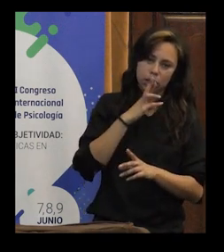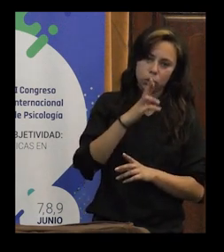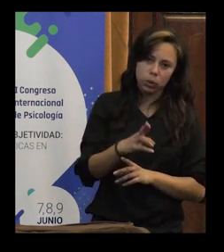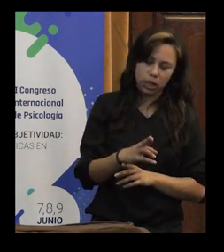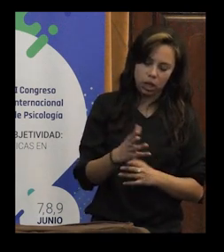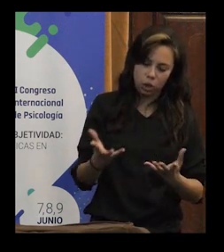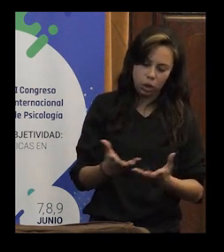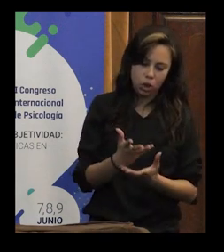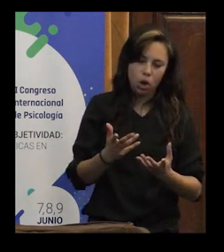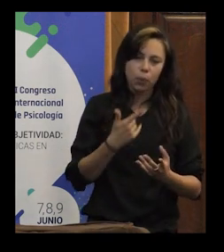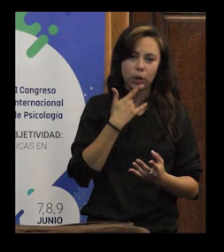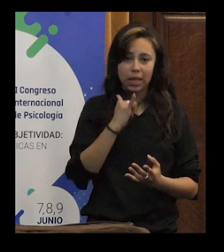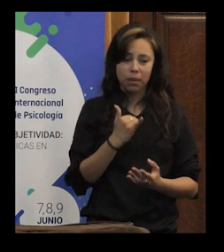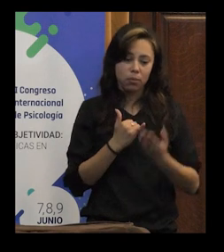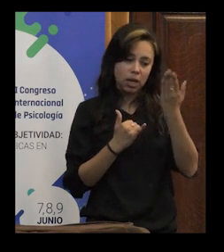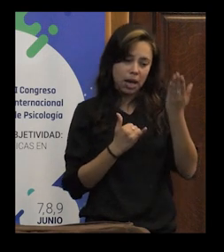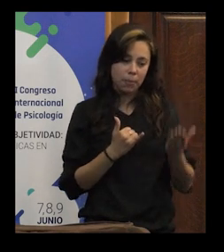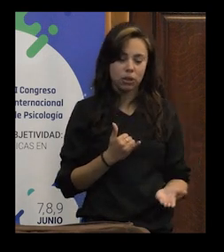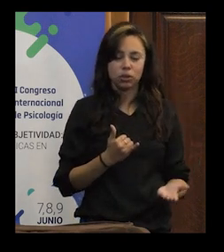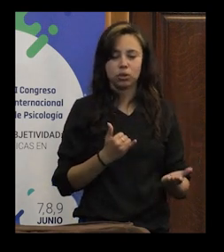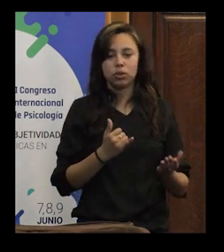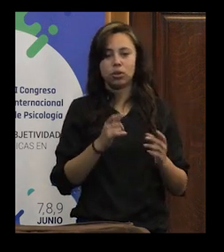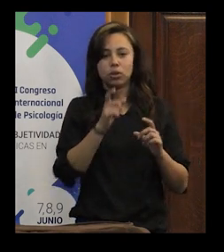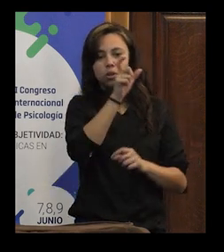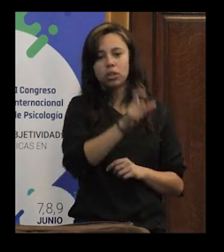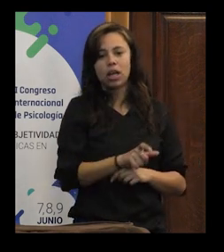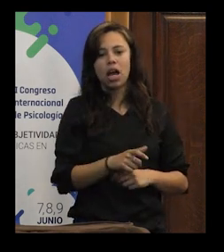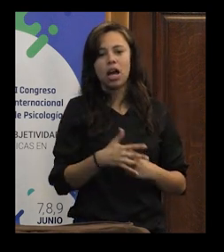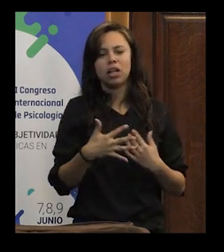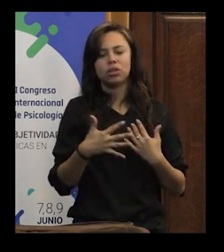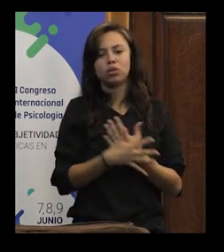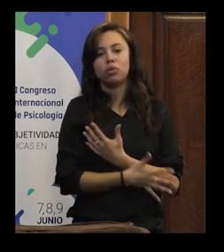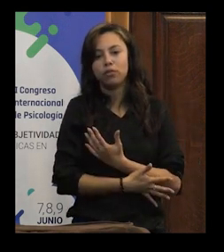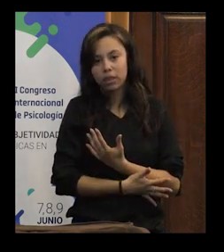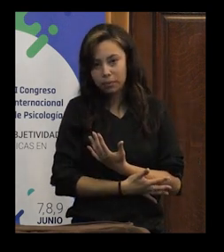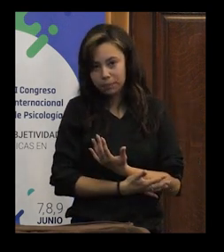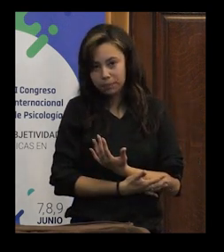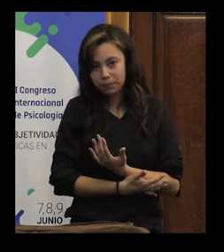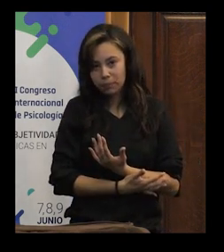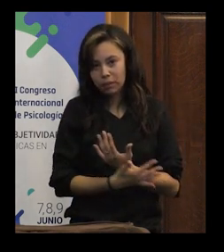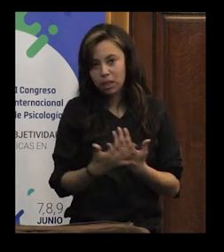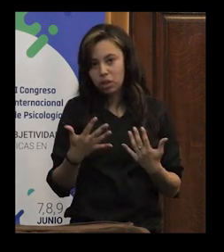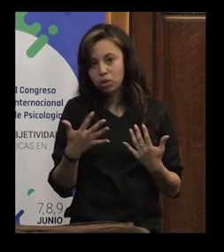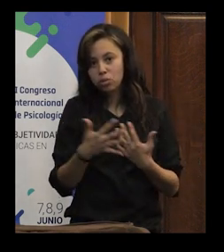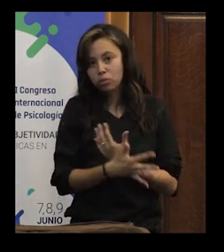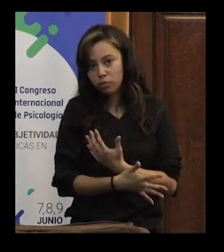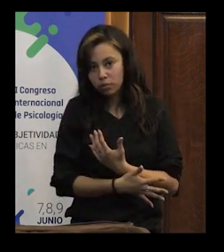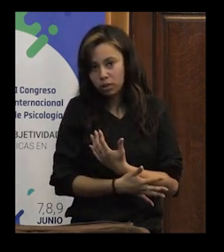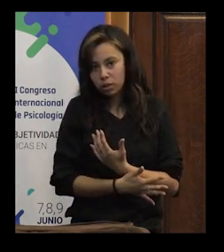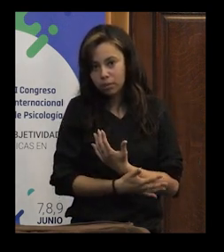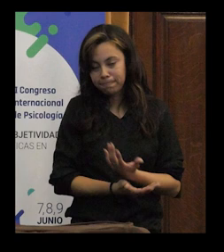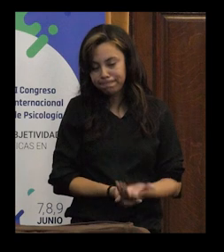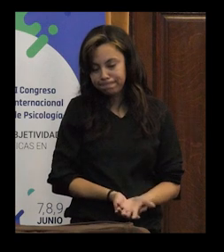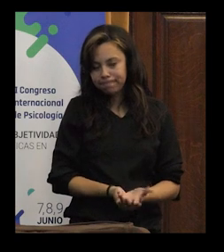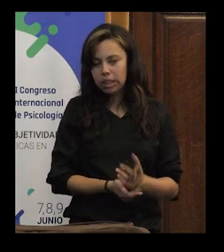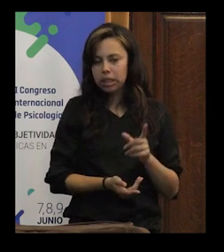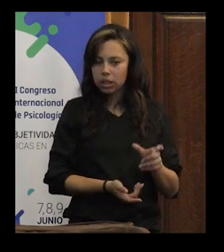de la persona relacionada com o yo en riesgo, the self at